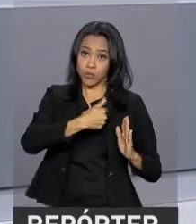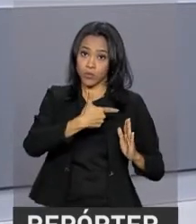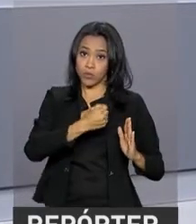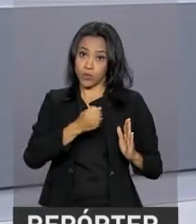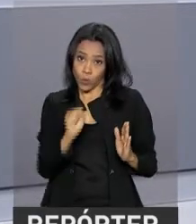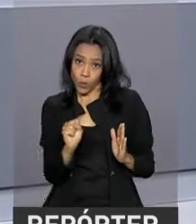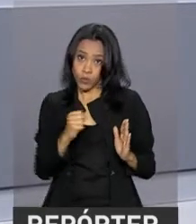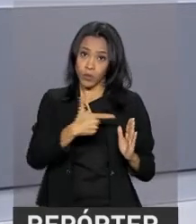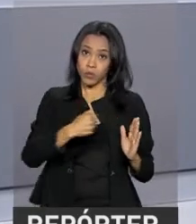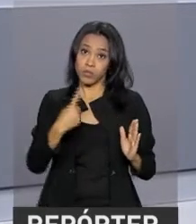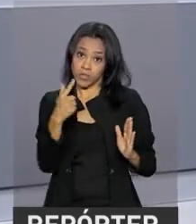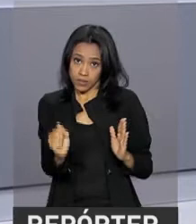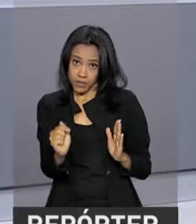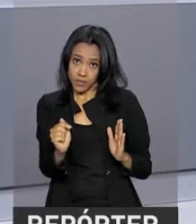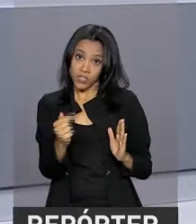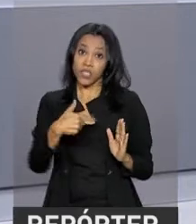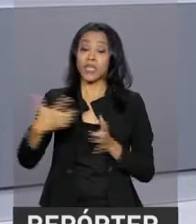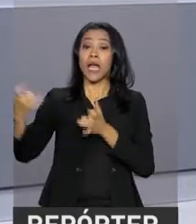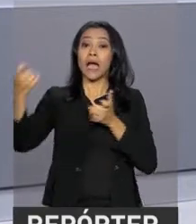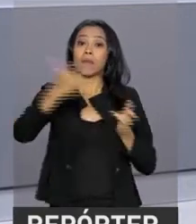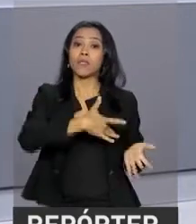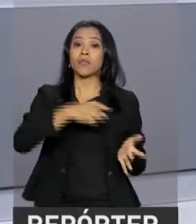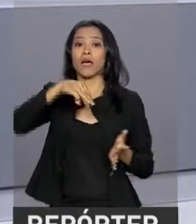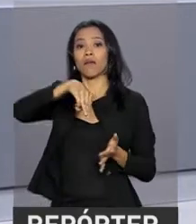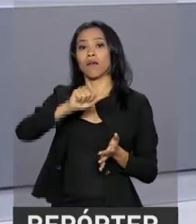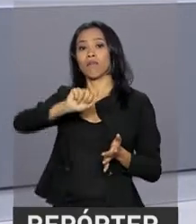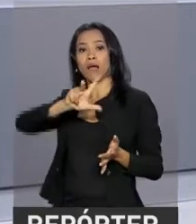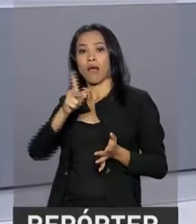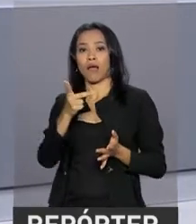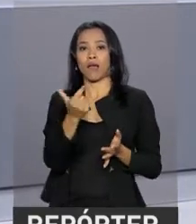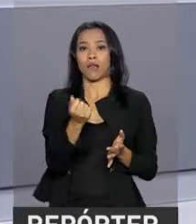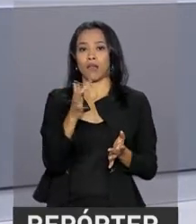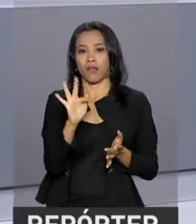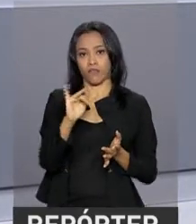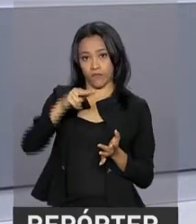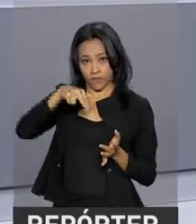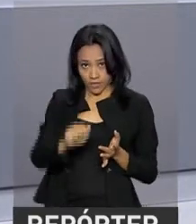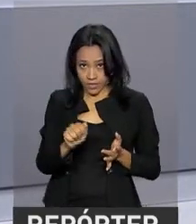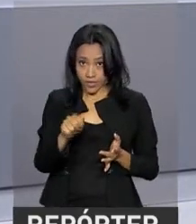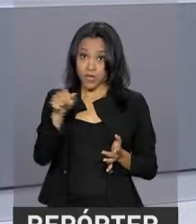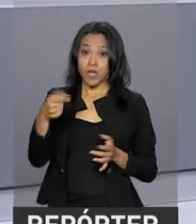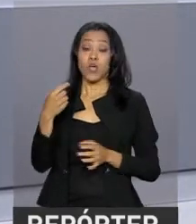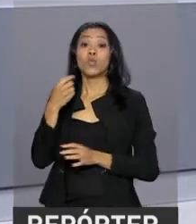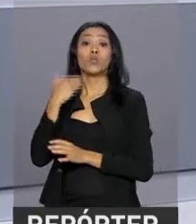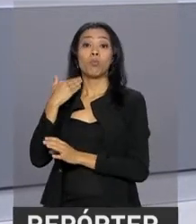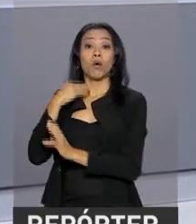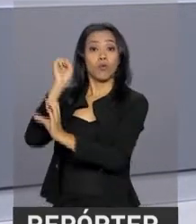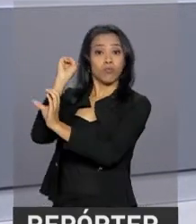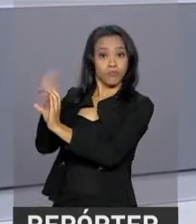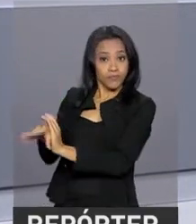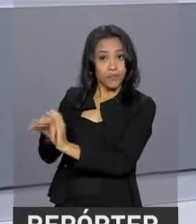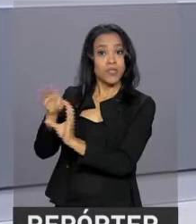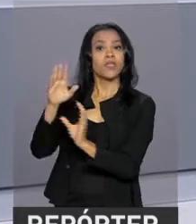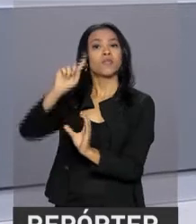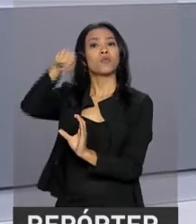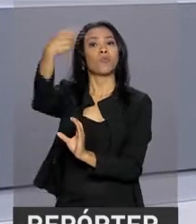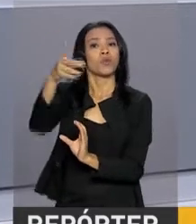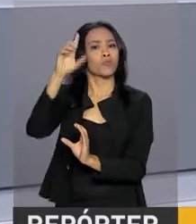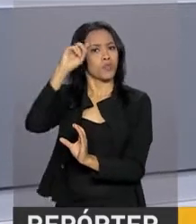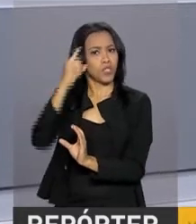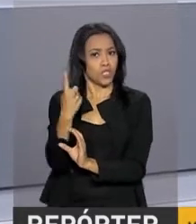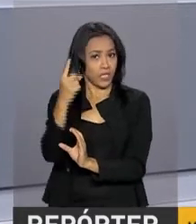a 2017 que deixarão a malha fina o crédito bancário será no próximo dia 15 os detalhes estão